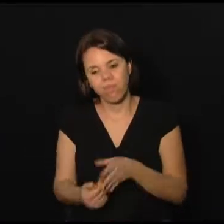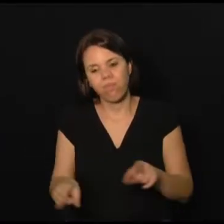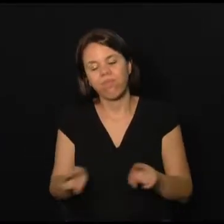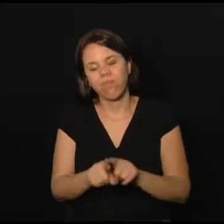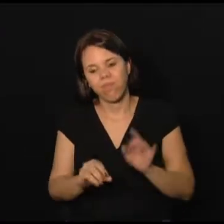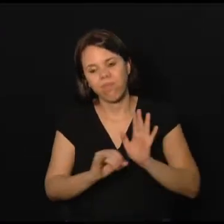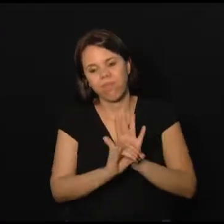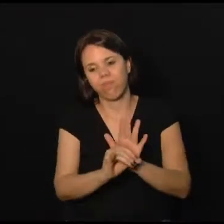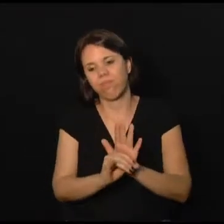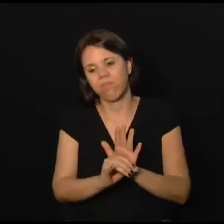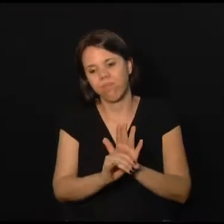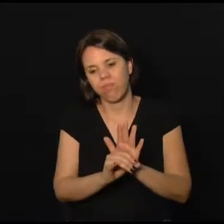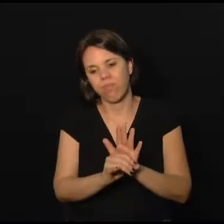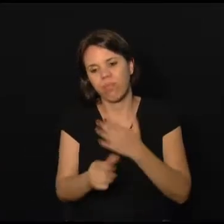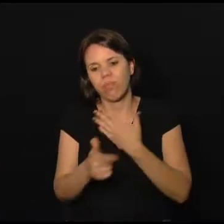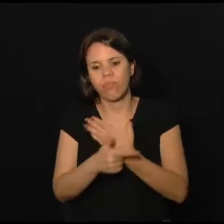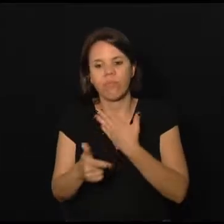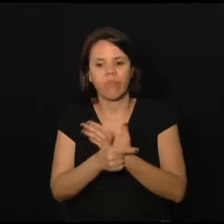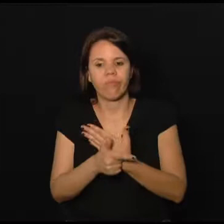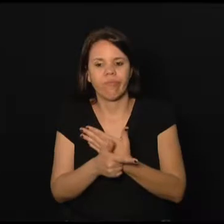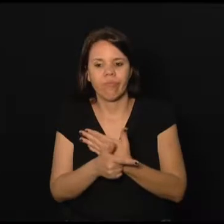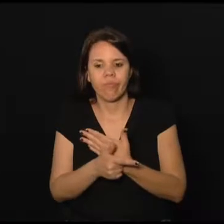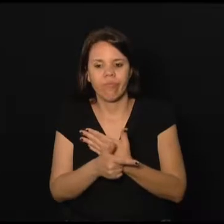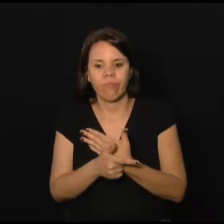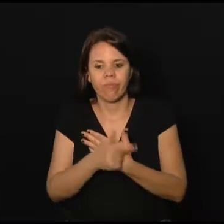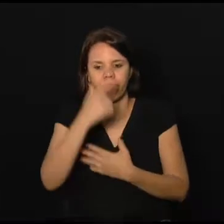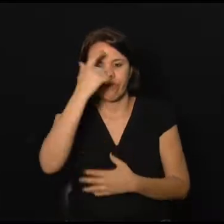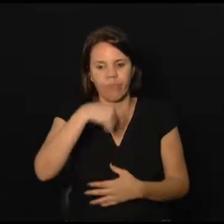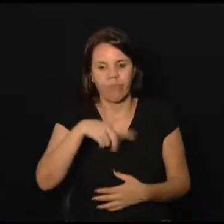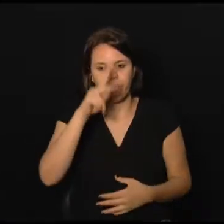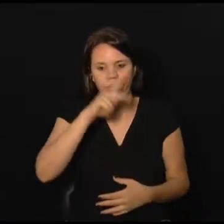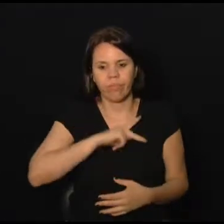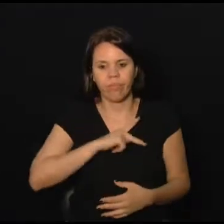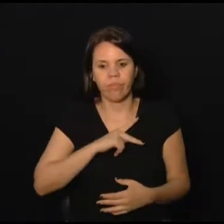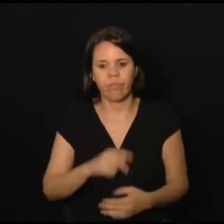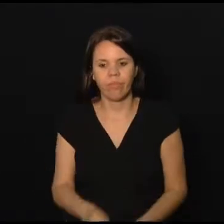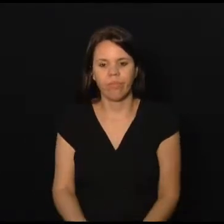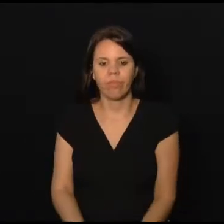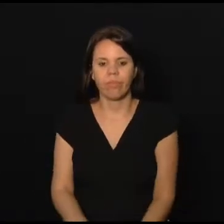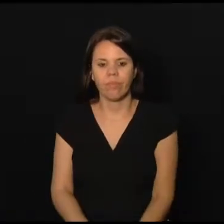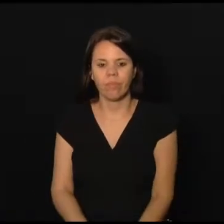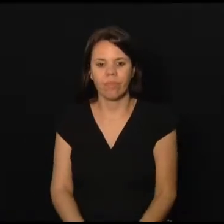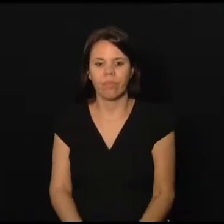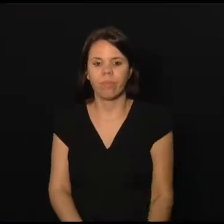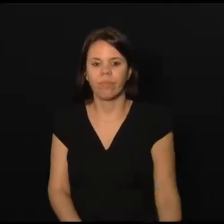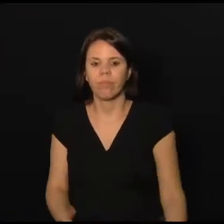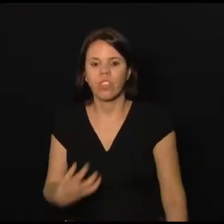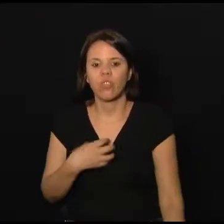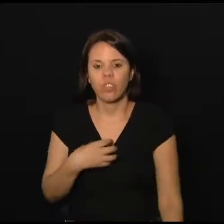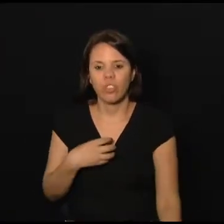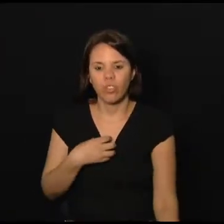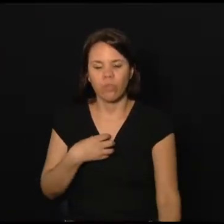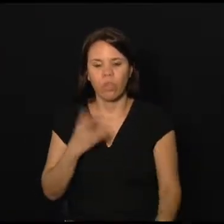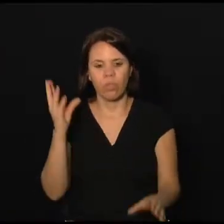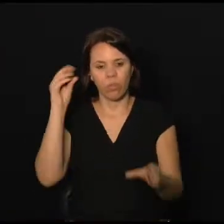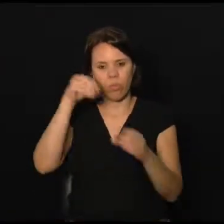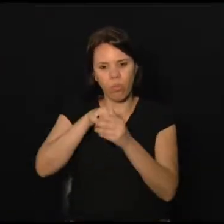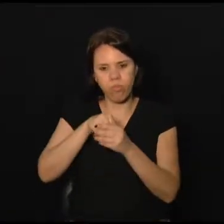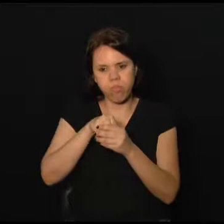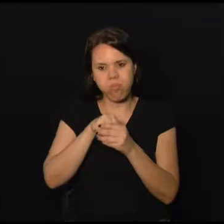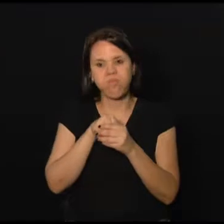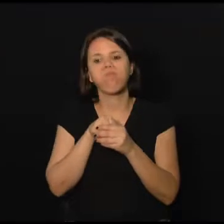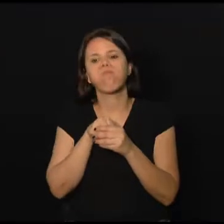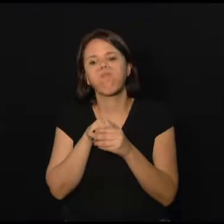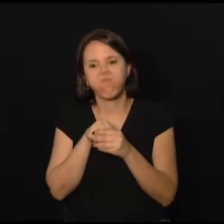identidade, perder o seu papel para si mesmo. Né? Então, os sentimentos envolvidos eu quero reforçar